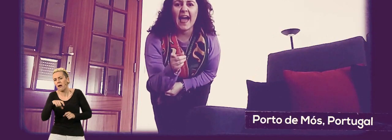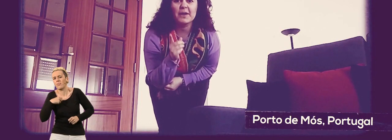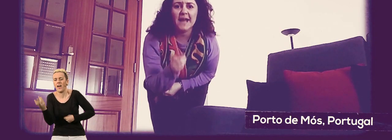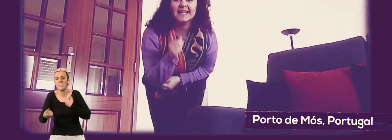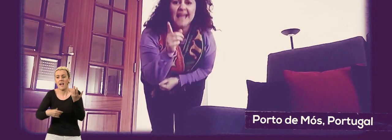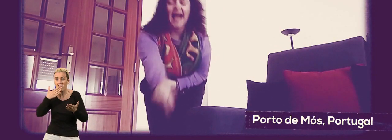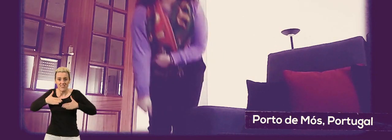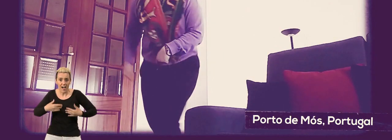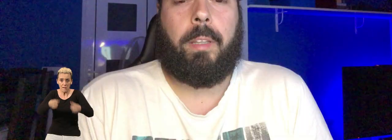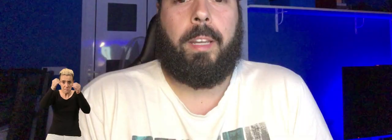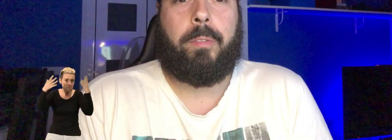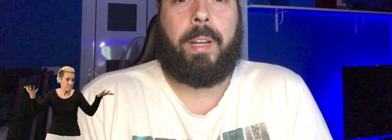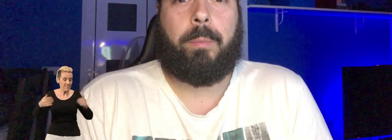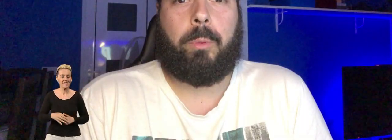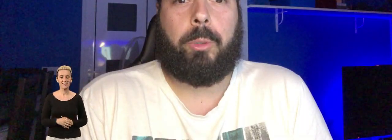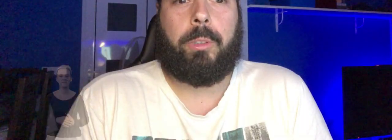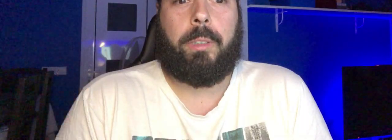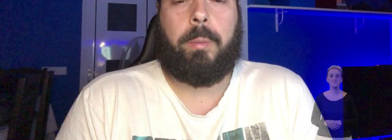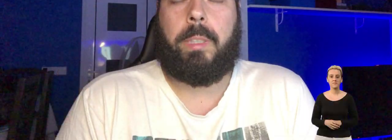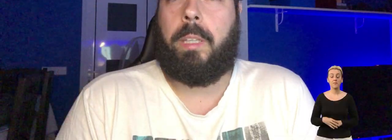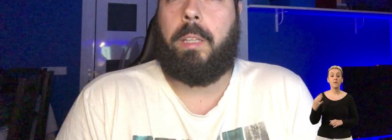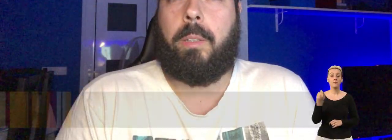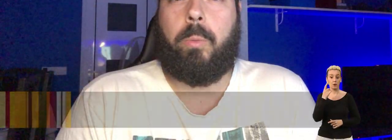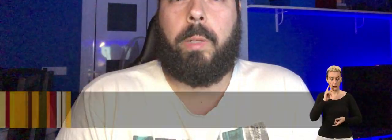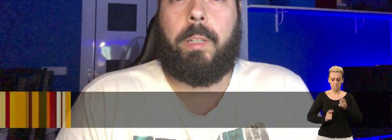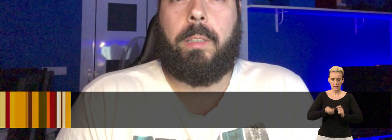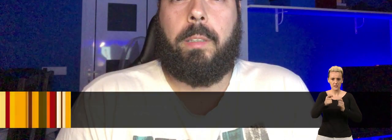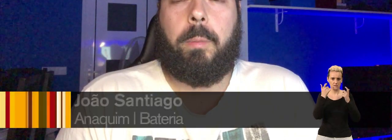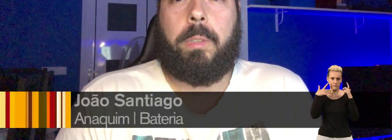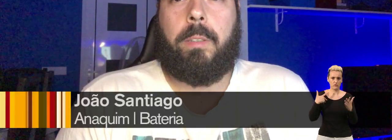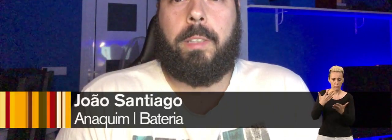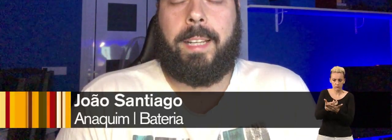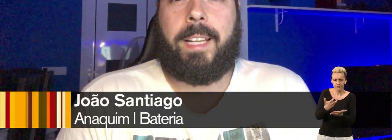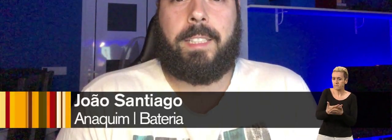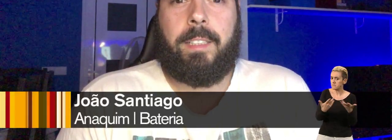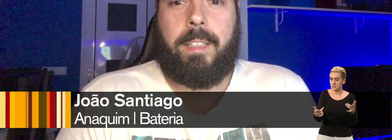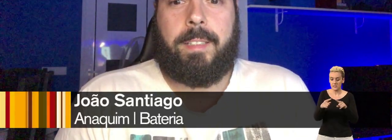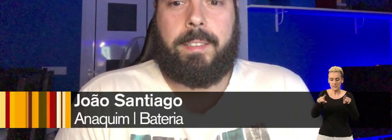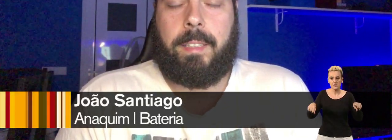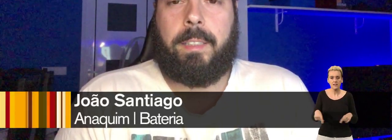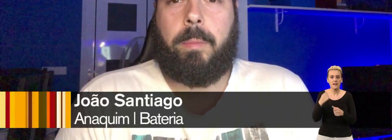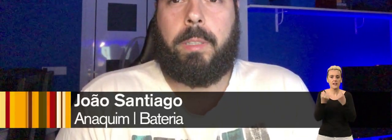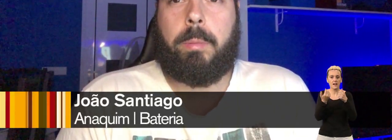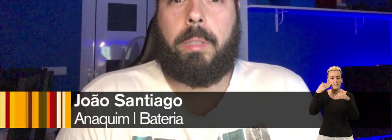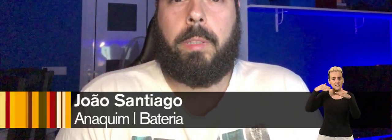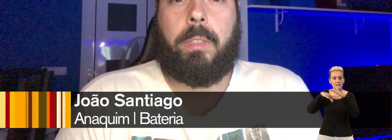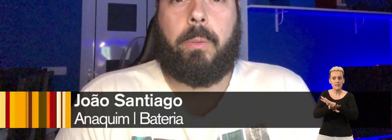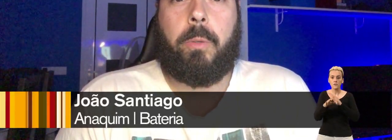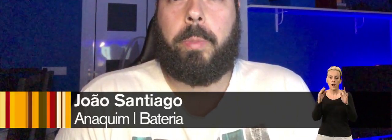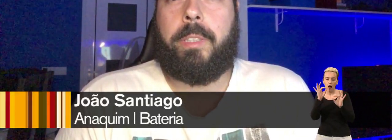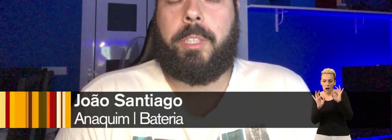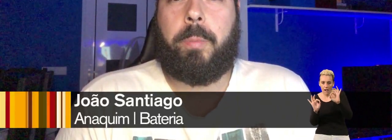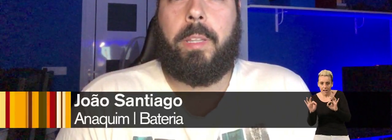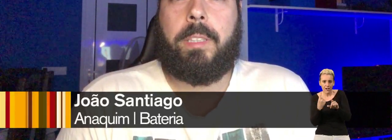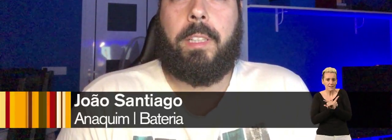não há nada para ninguém. Gravámos a bateria numa... portanto, na garagem, sem tratamento absolutamente nenhum,